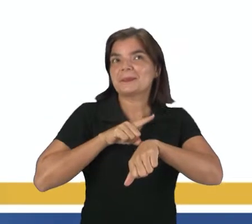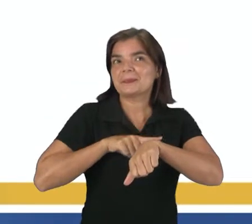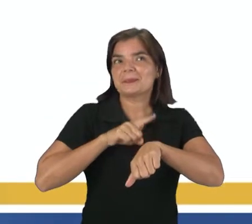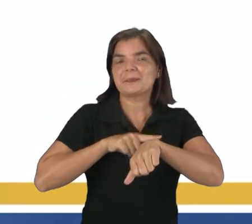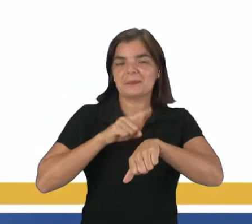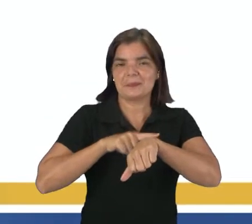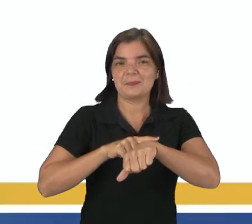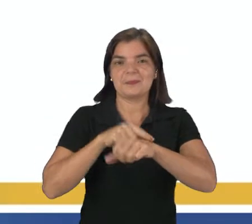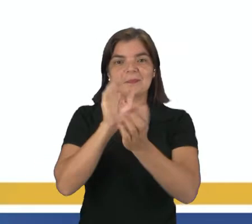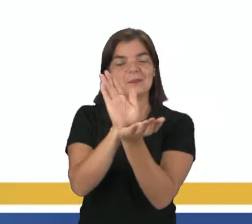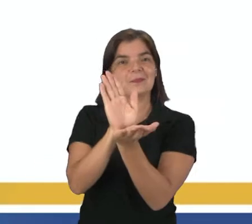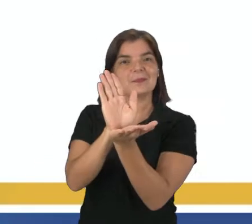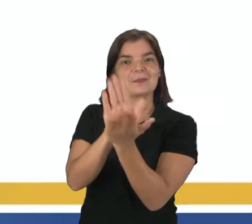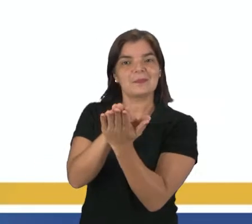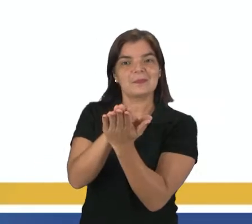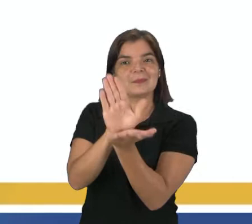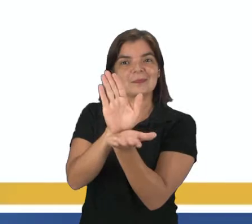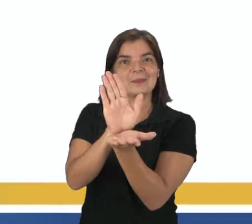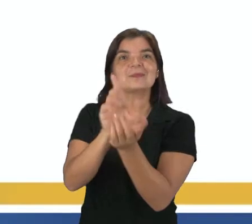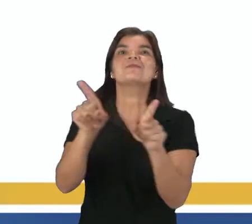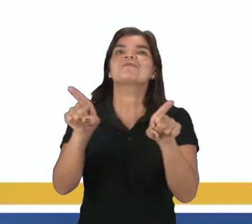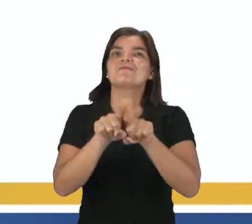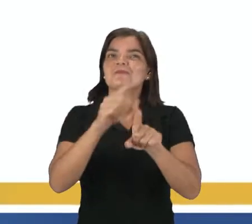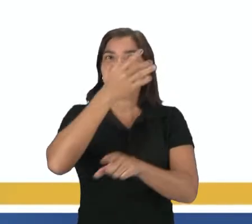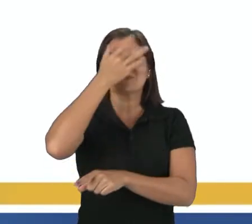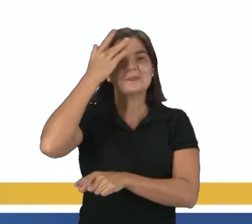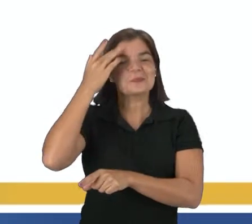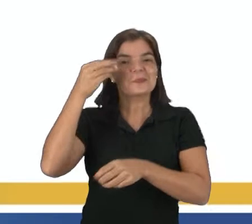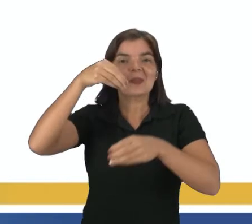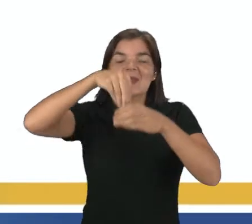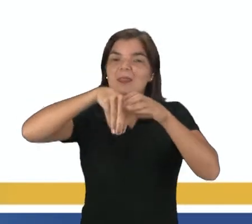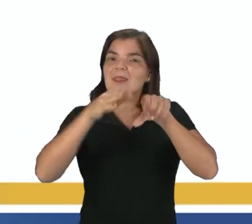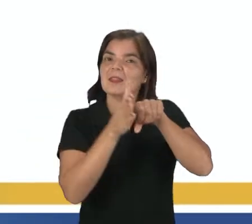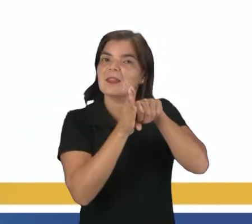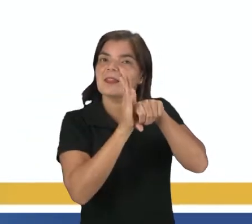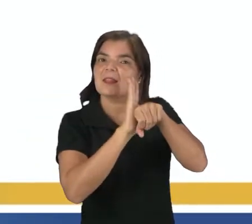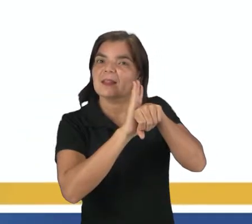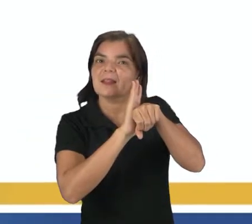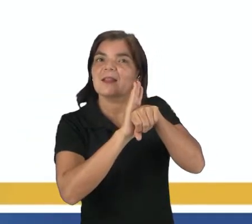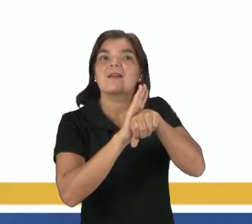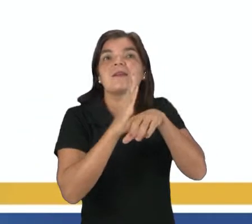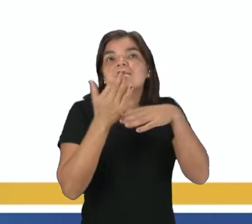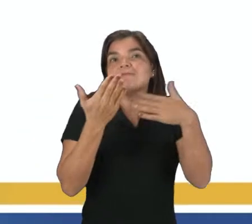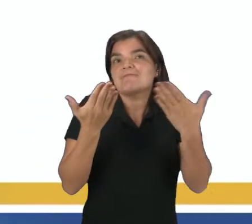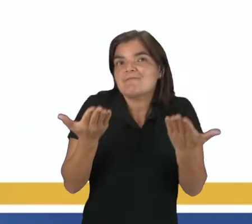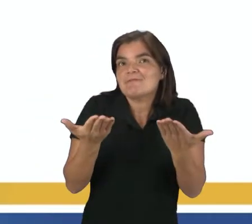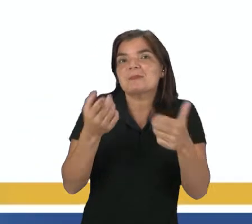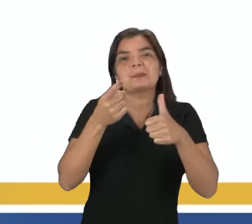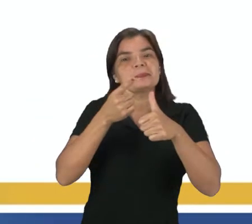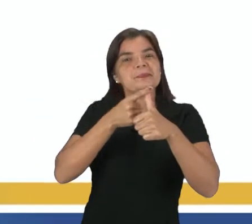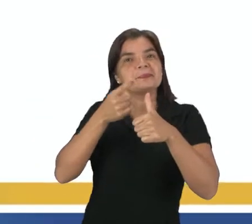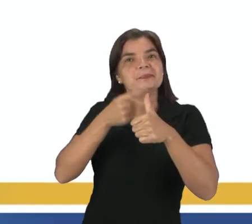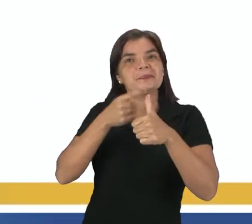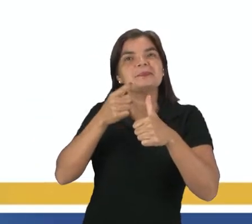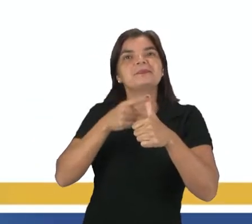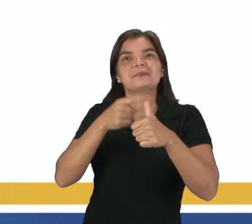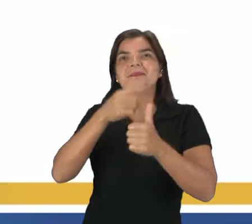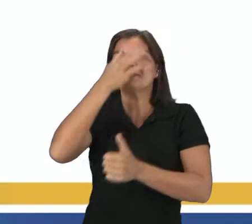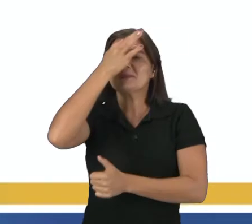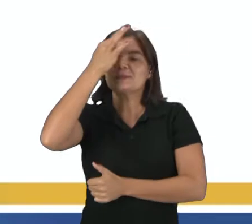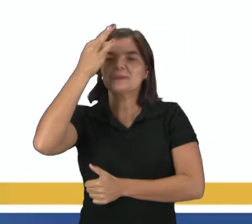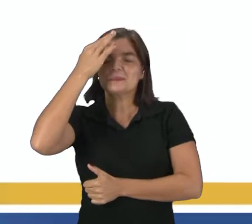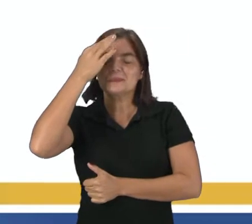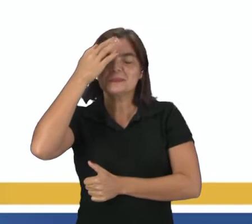fotografia no momento em que cita as sombras das pessoas nas cavernas. Porém, o primeiro a fazê-lo foi